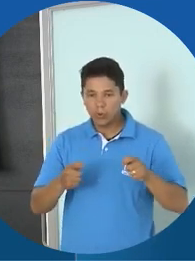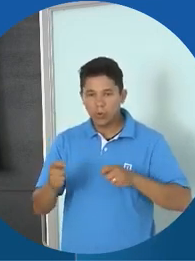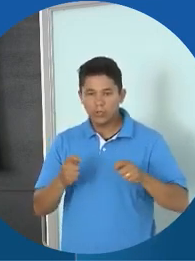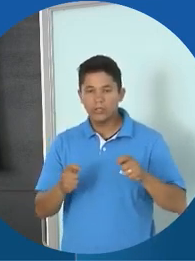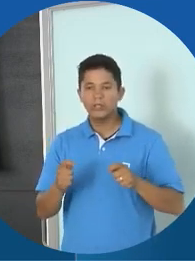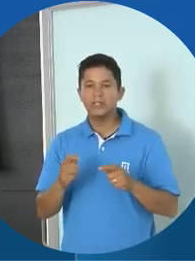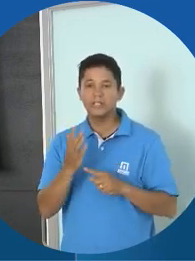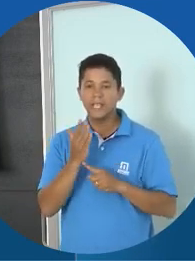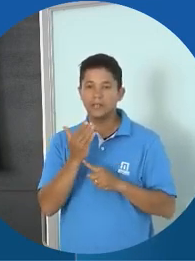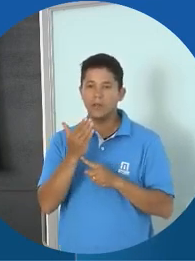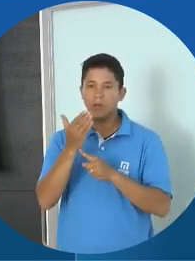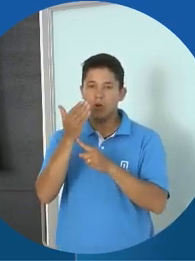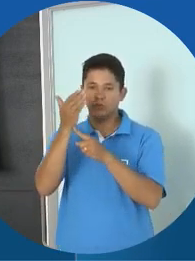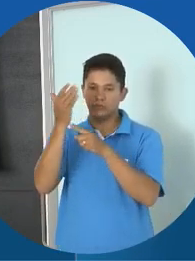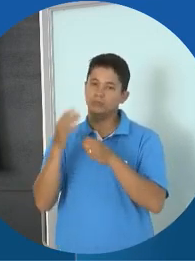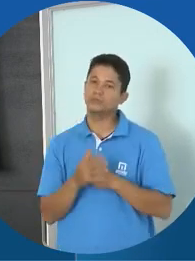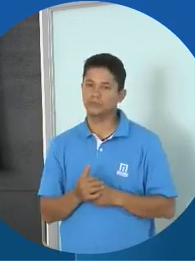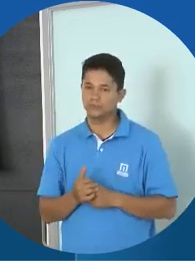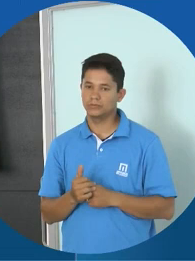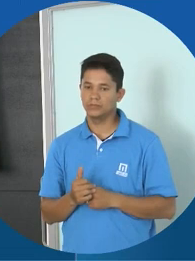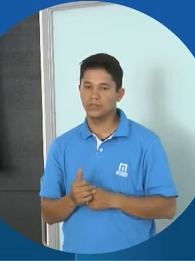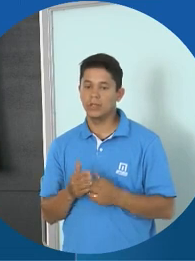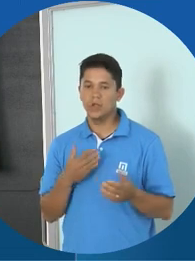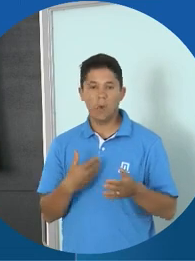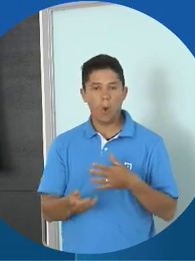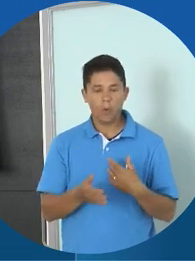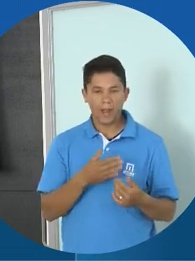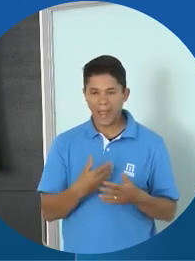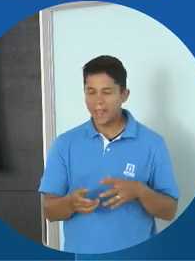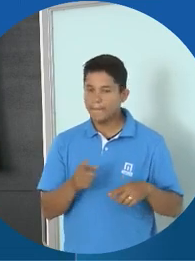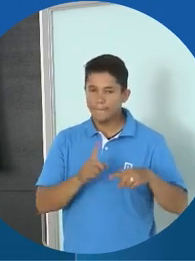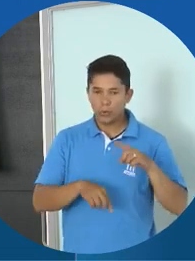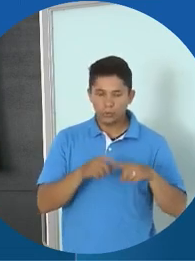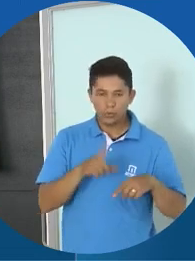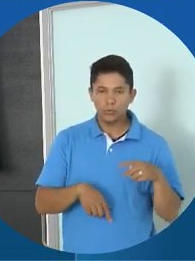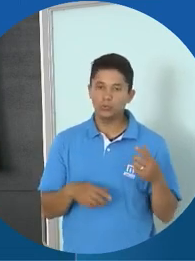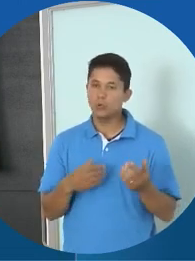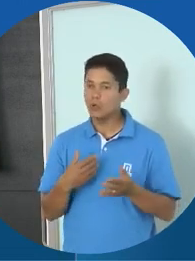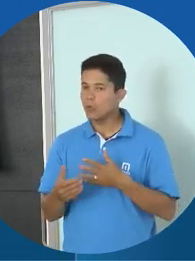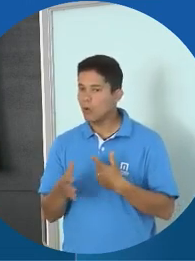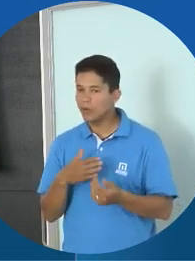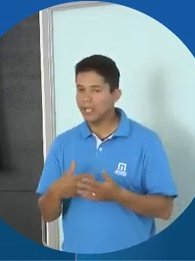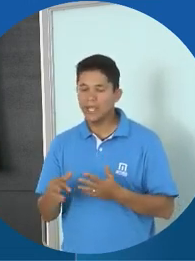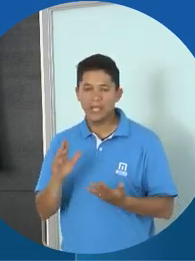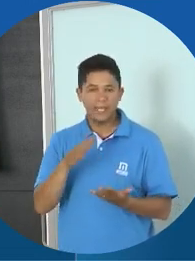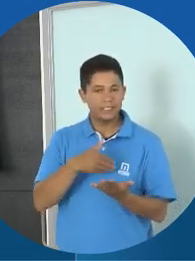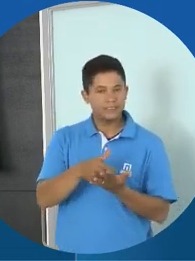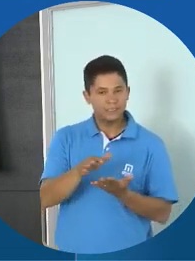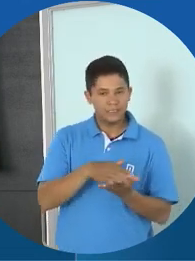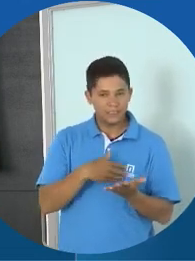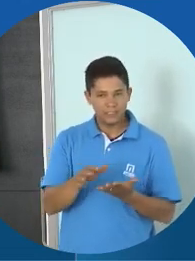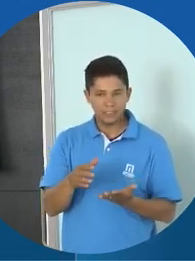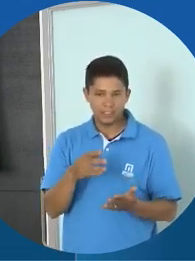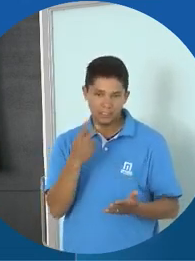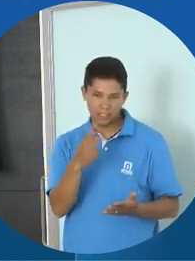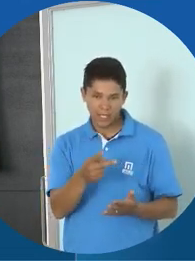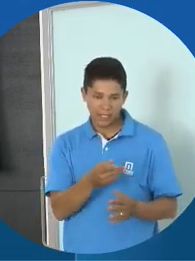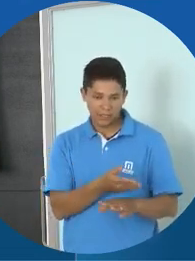do produto, porque não é qualquer produto, qualquer resina que vai ter esse comportamento.